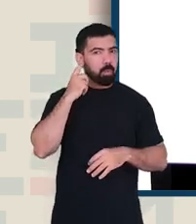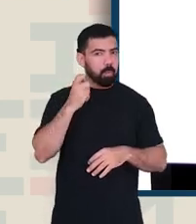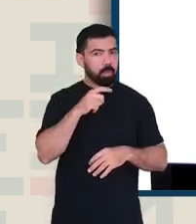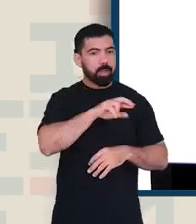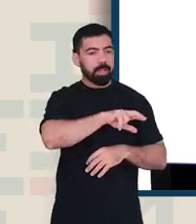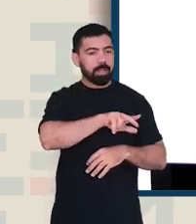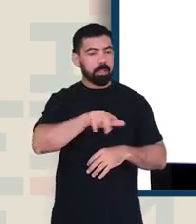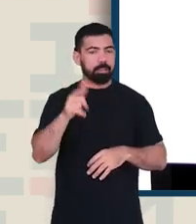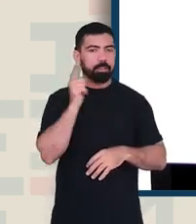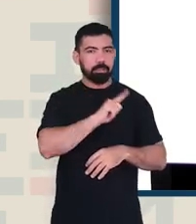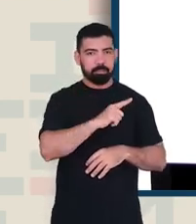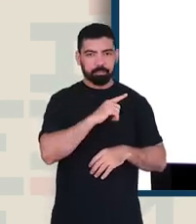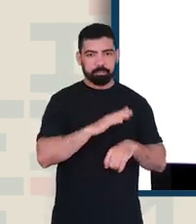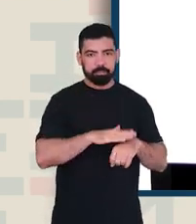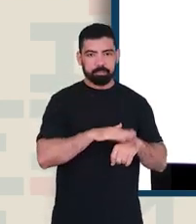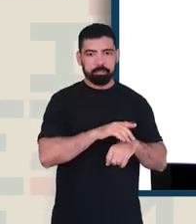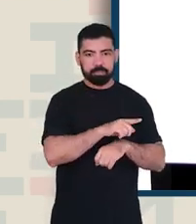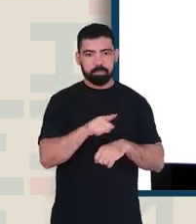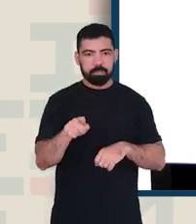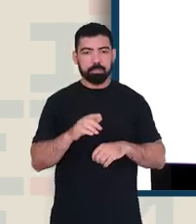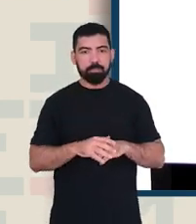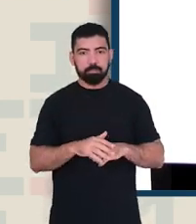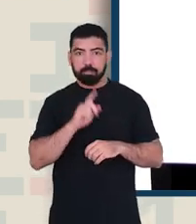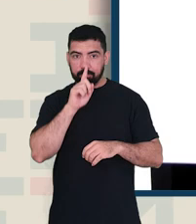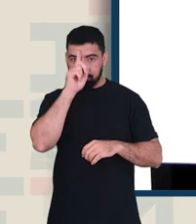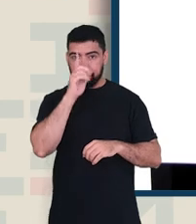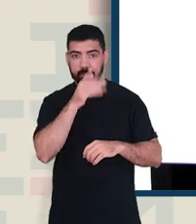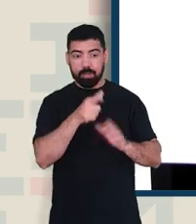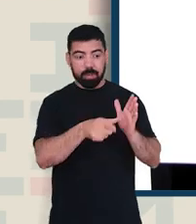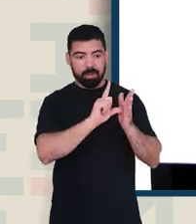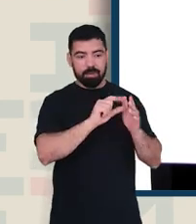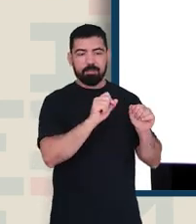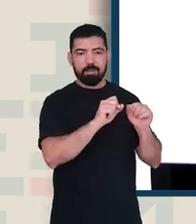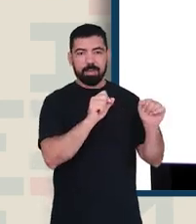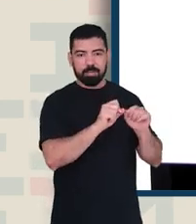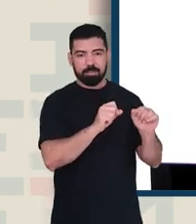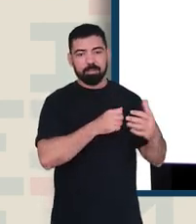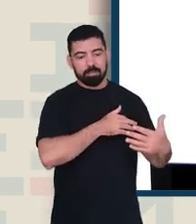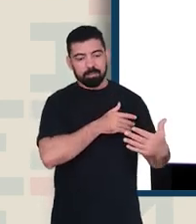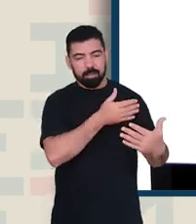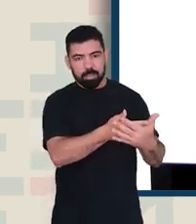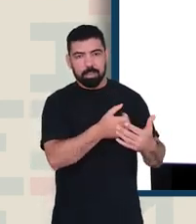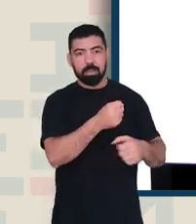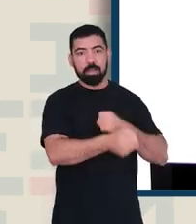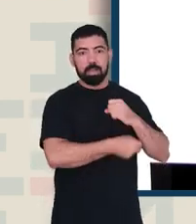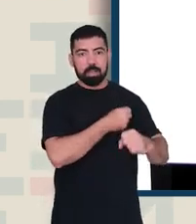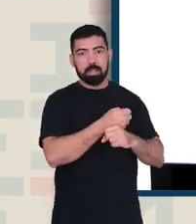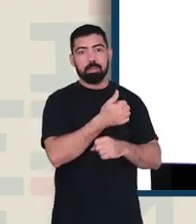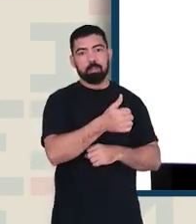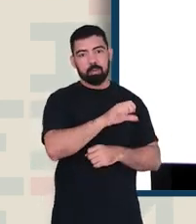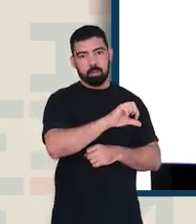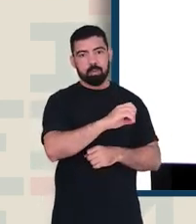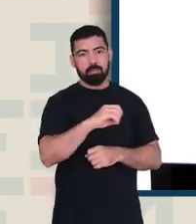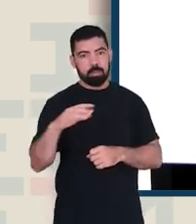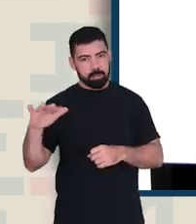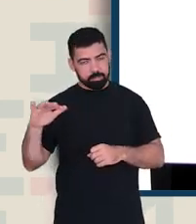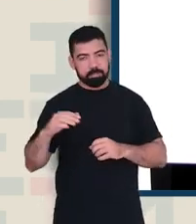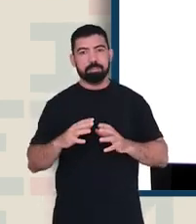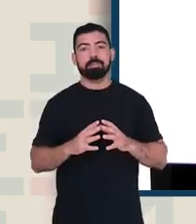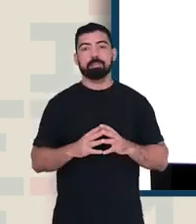maneiras diferentes daquela que se vinha fazendo até o começo de 1900.